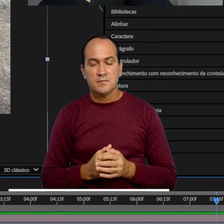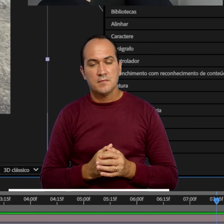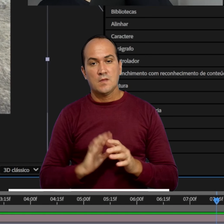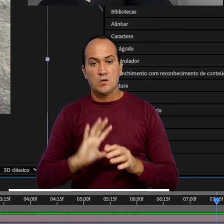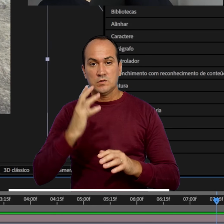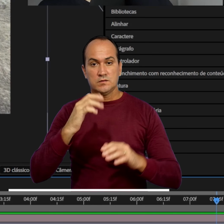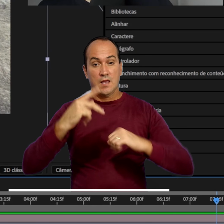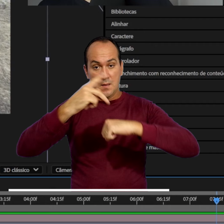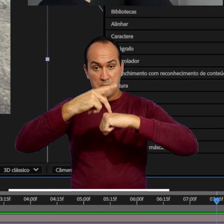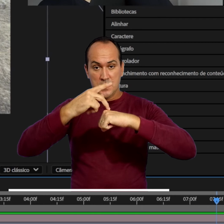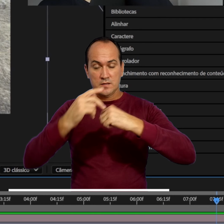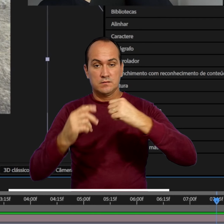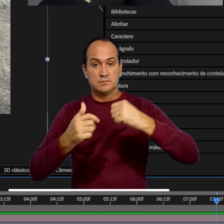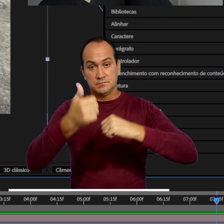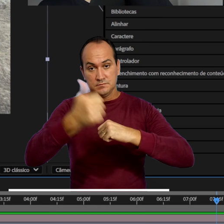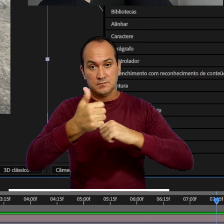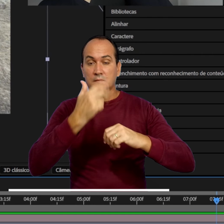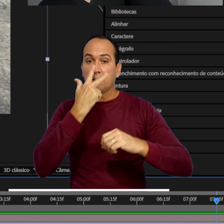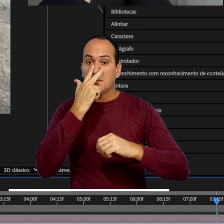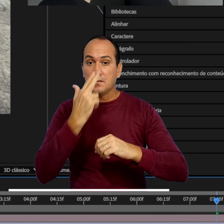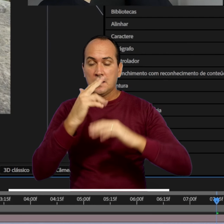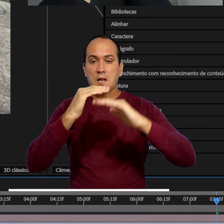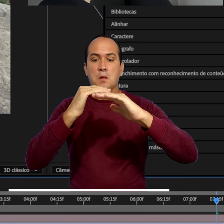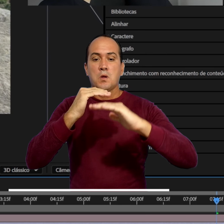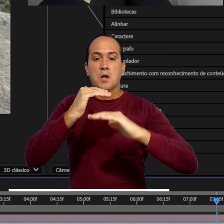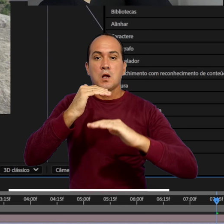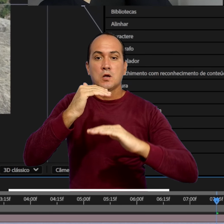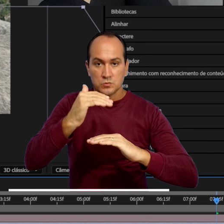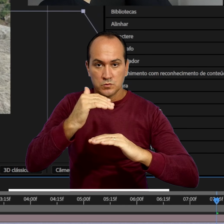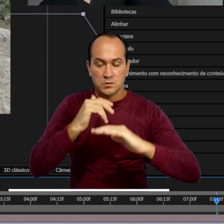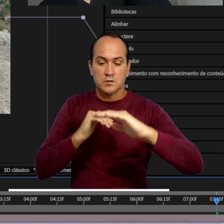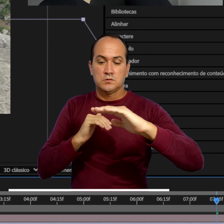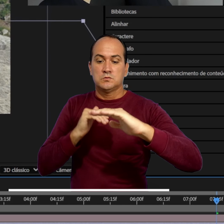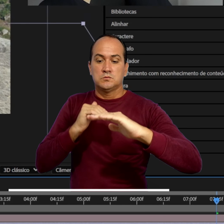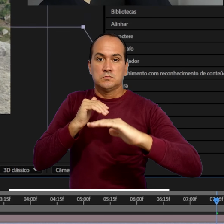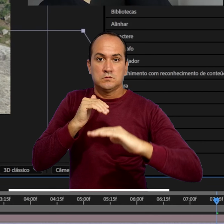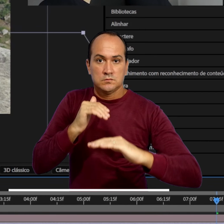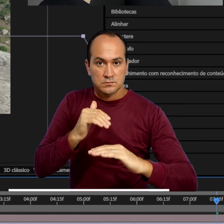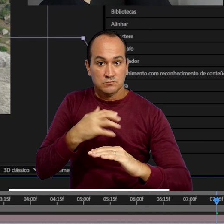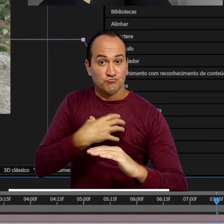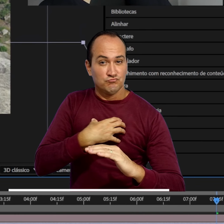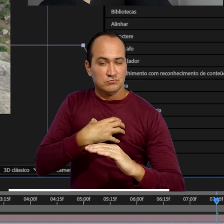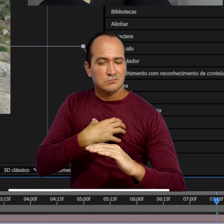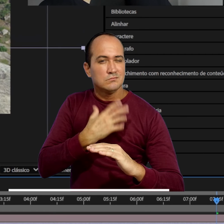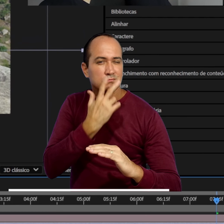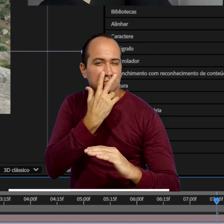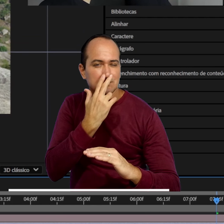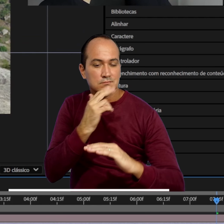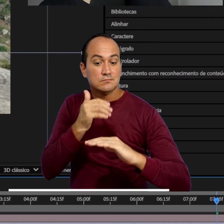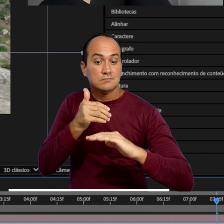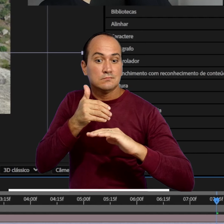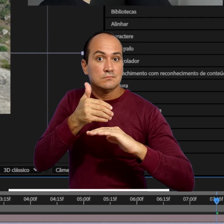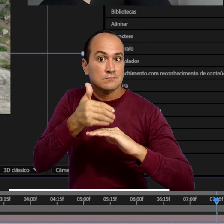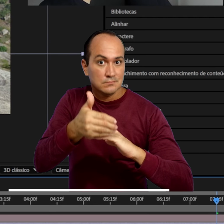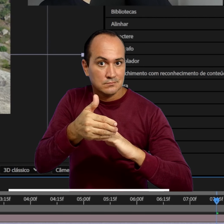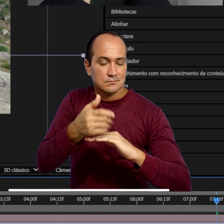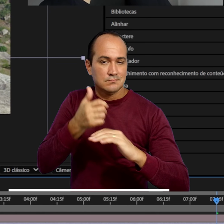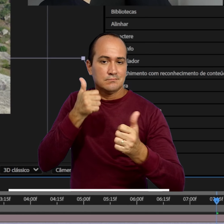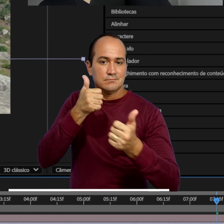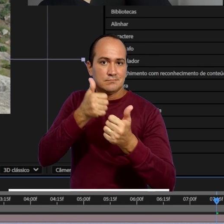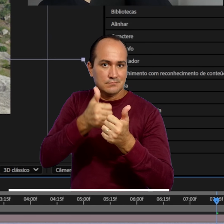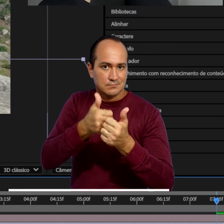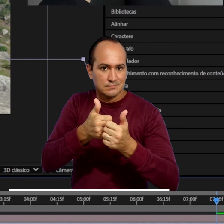seguinte: essa minha pedra que está em primeiro plano vai parecer que ela baixou um pouco, certo? À medida que a gente está chegando mais perto ali da